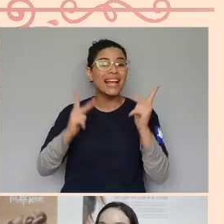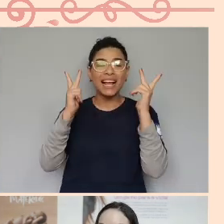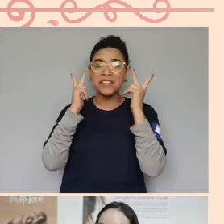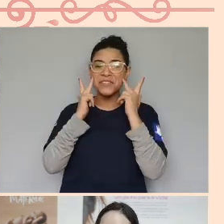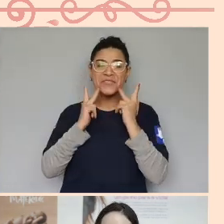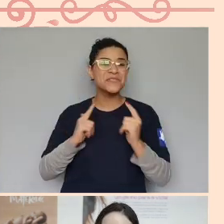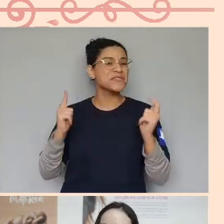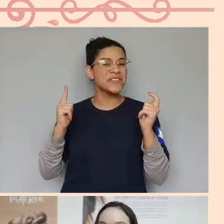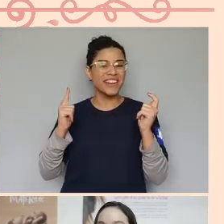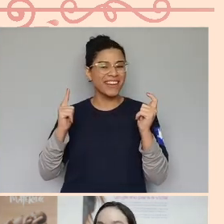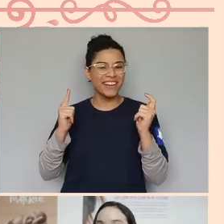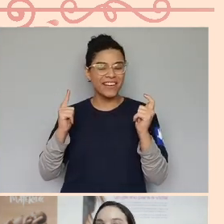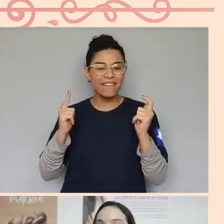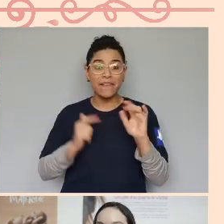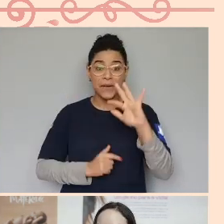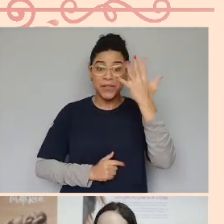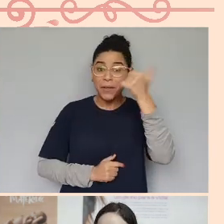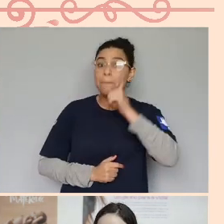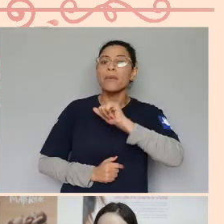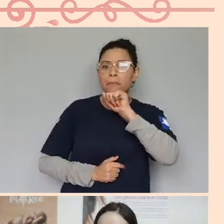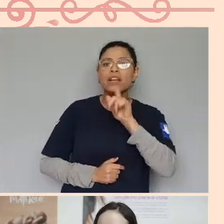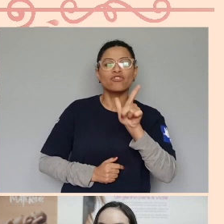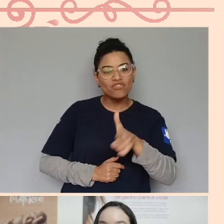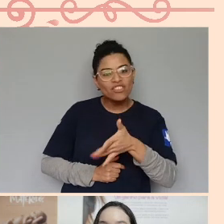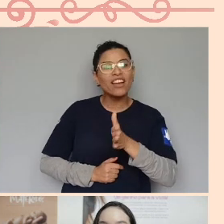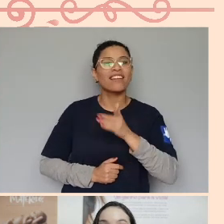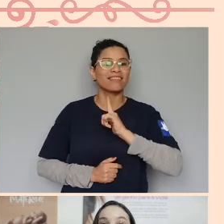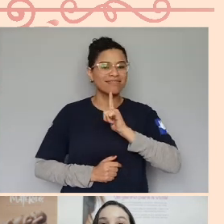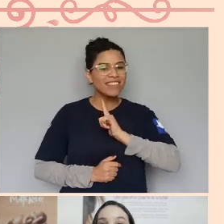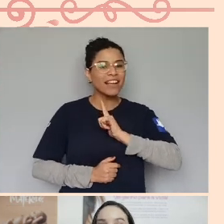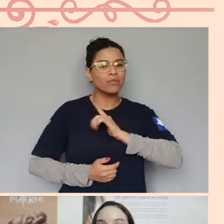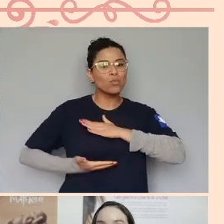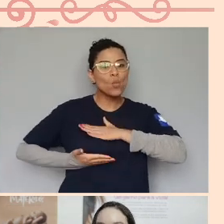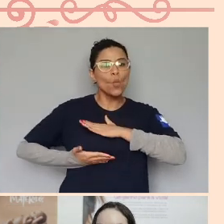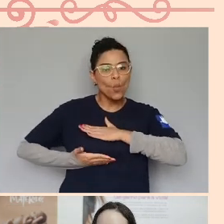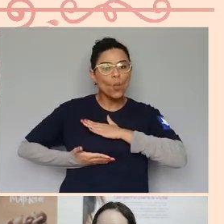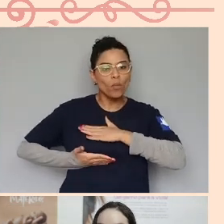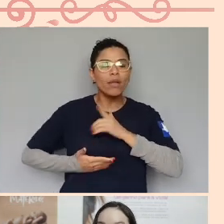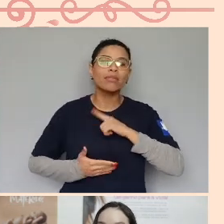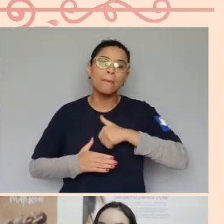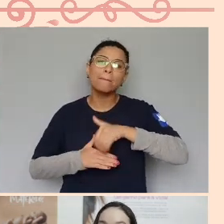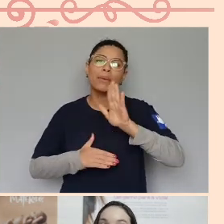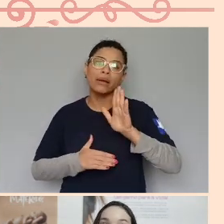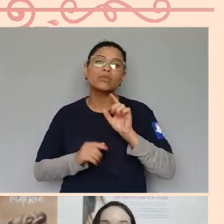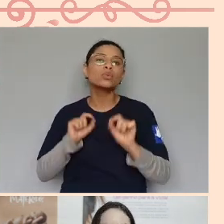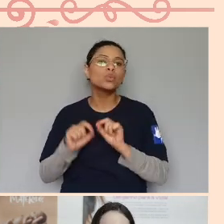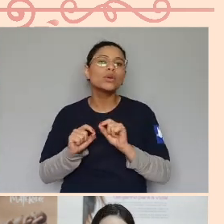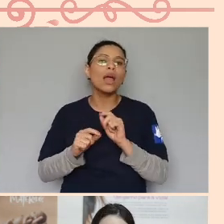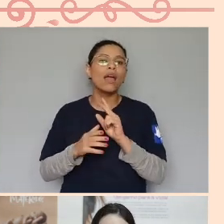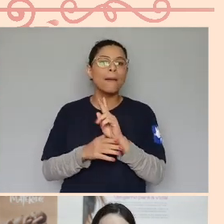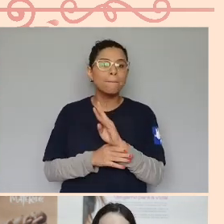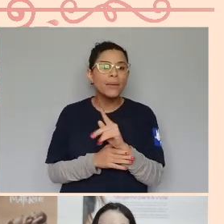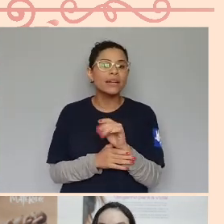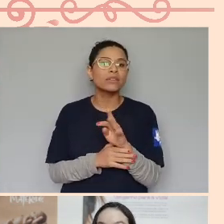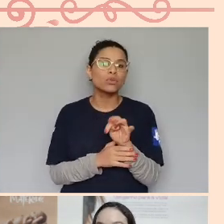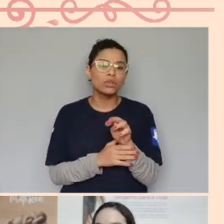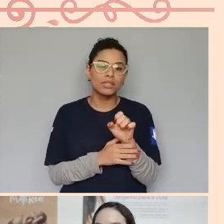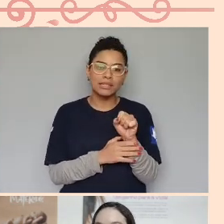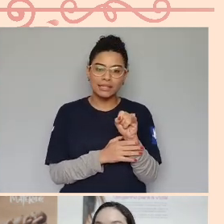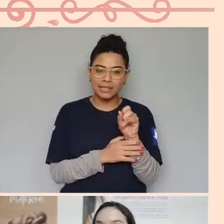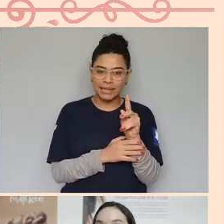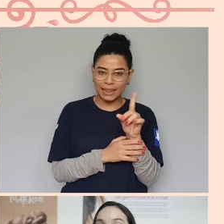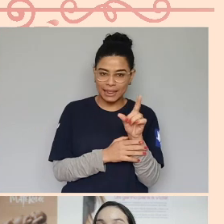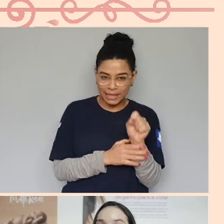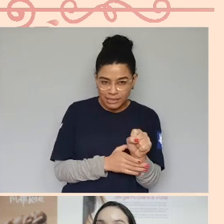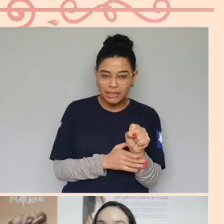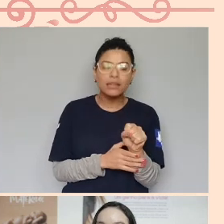nasceu em tempo prematuro, o leite ele vai ter mais proteína, vai ter mais imunoglobulinas A e vai ter mais lactoferrina. E no caso